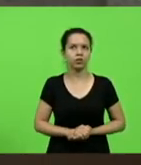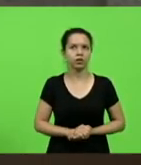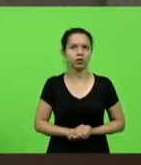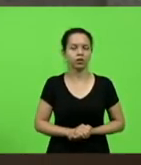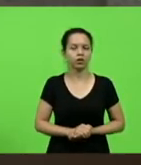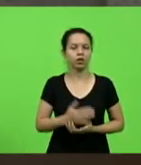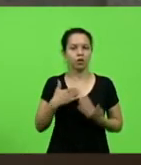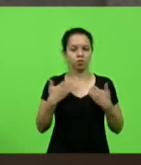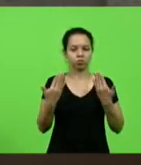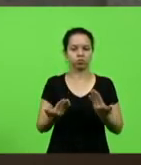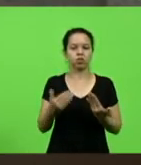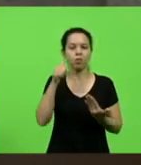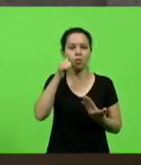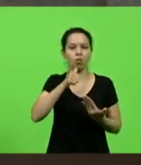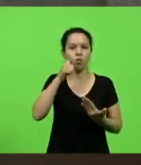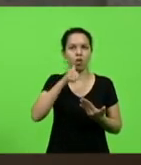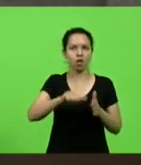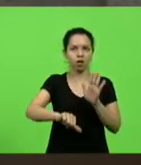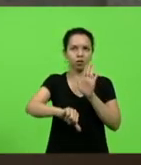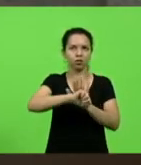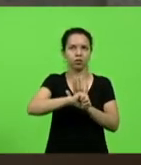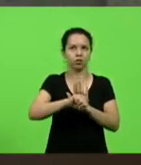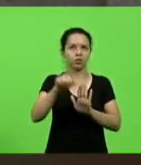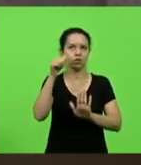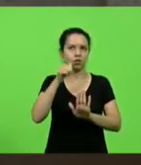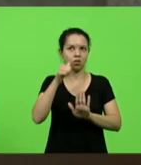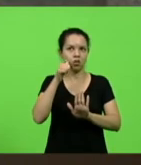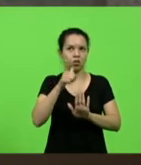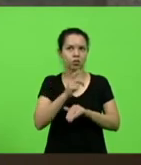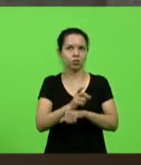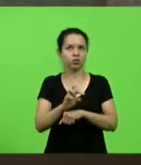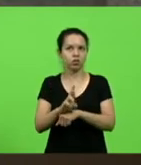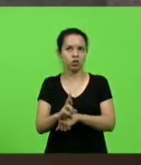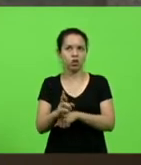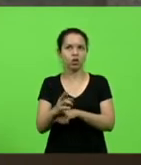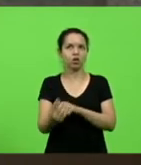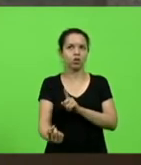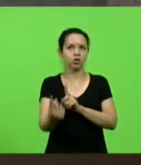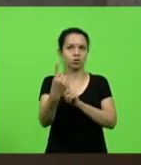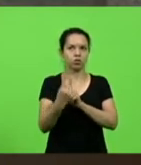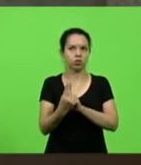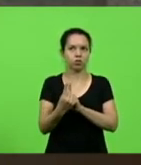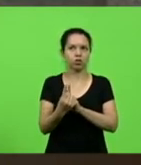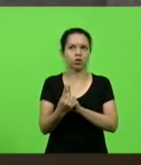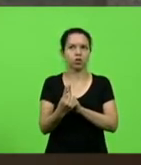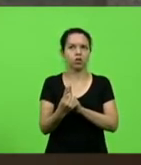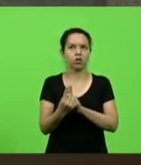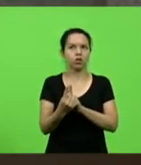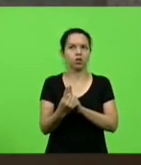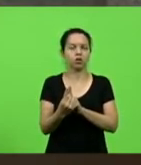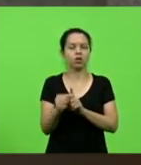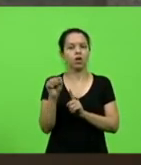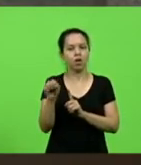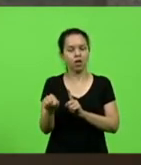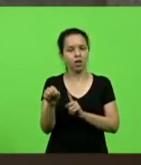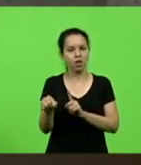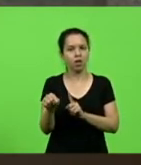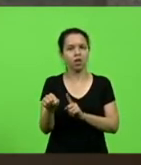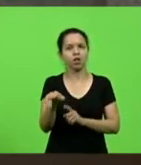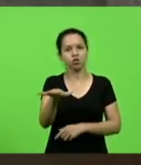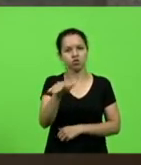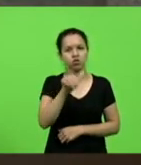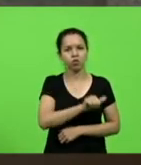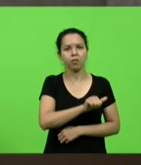criminosa. Uma senhora me procurou no meu escritório. Essa senhora tinha sido chamada